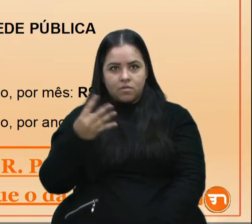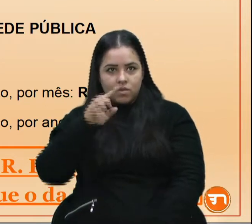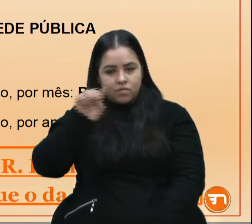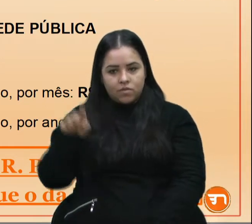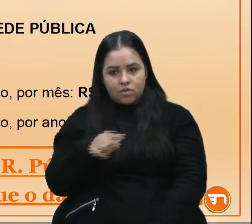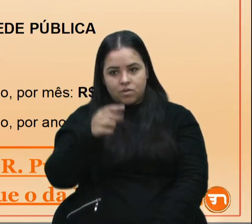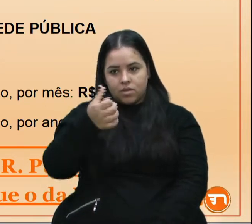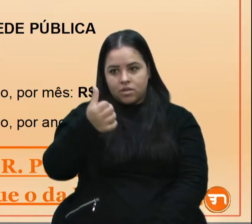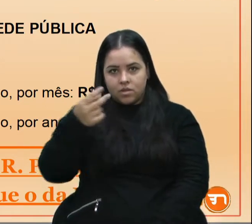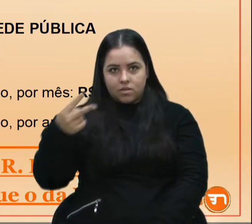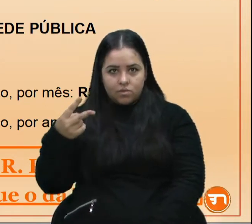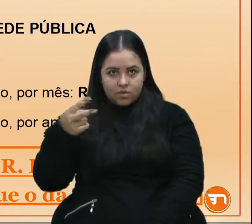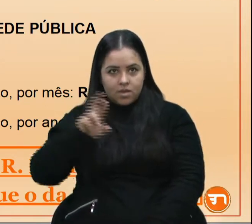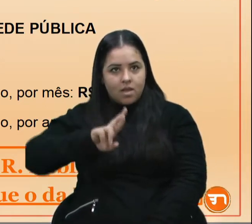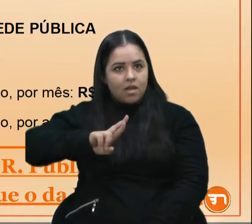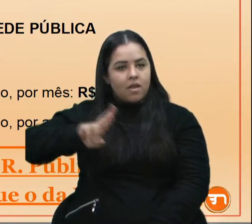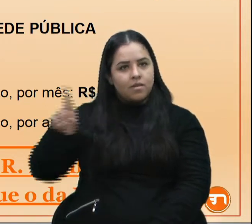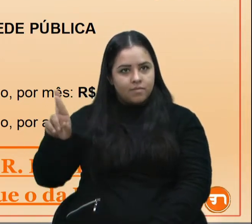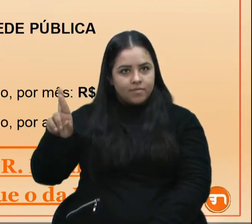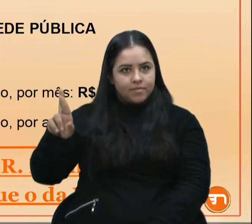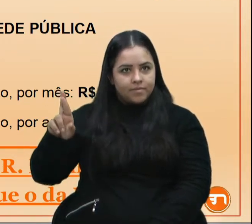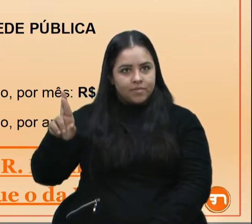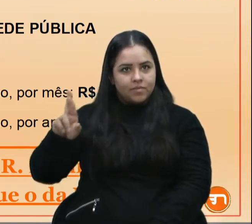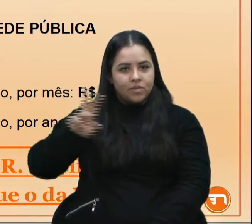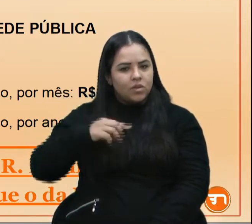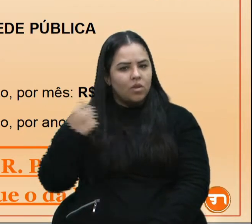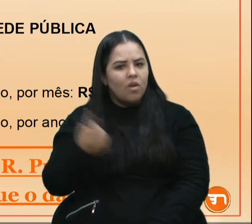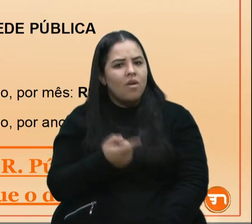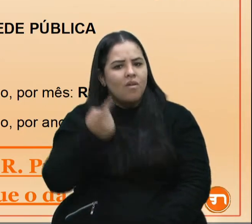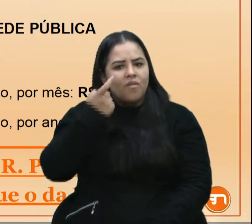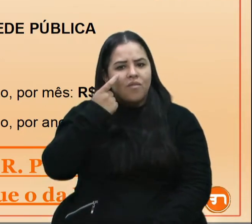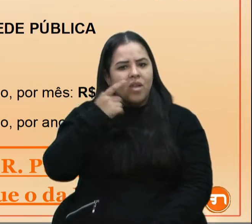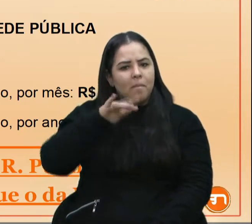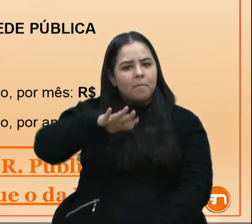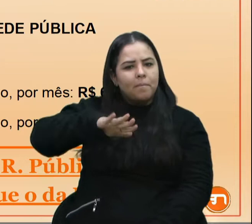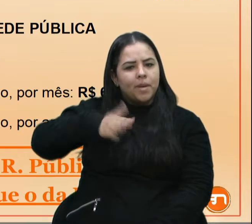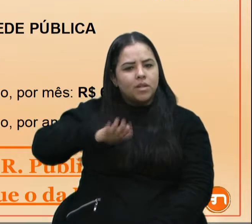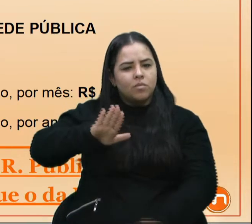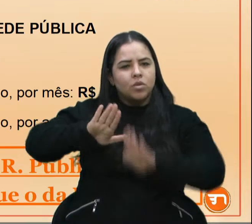464,62. Quando a gente vê o gasto médio público em